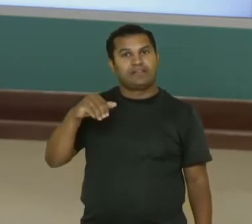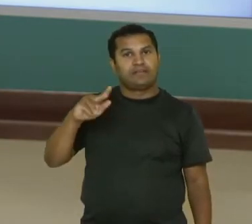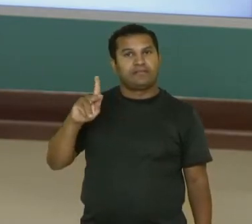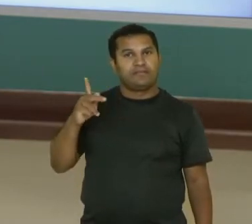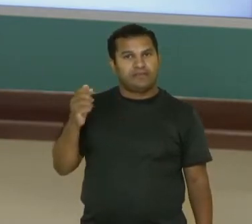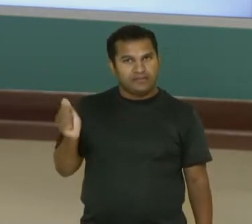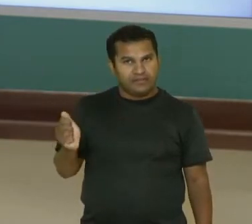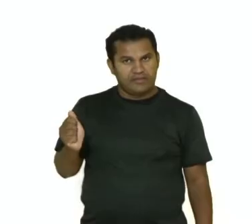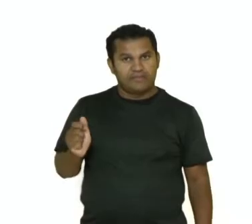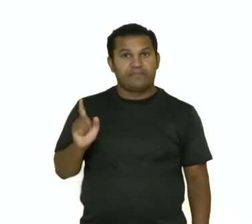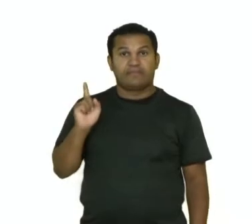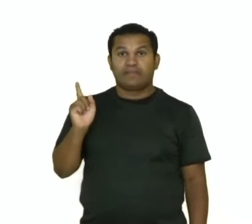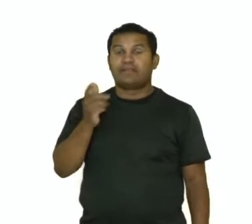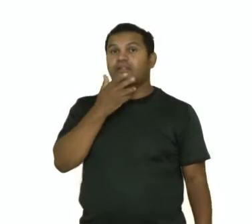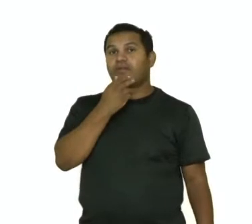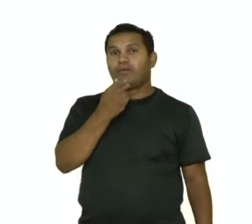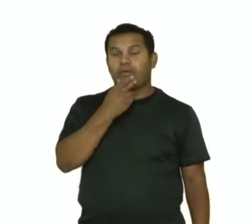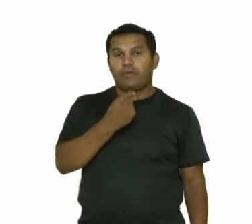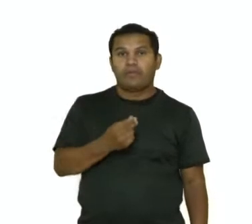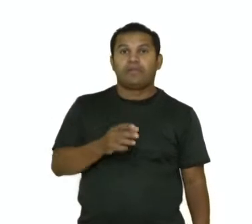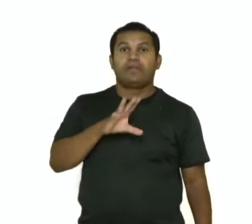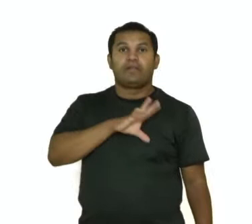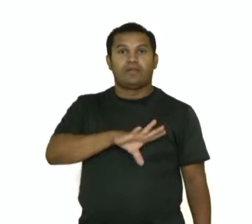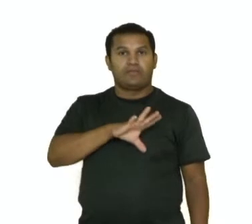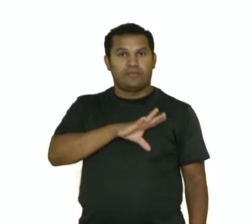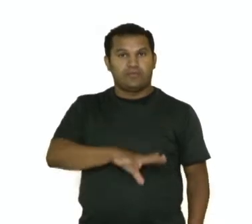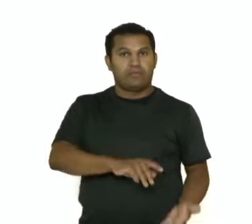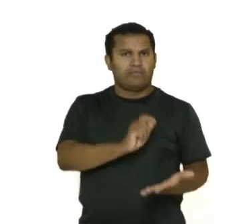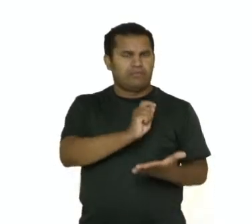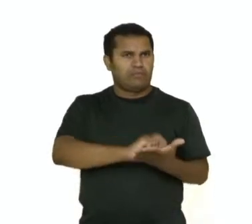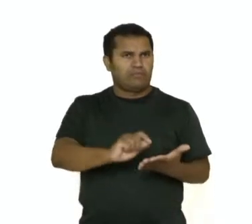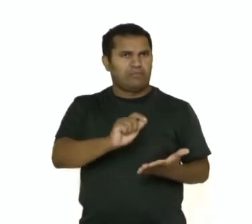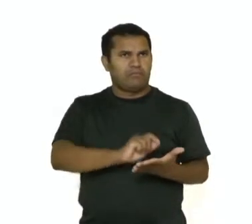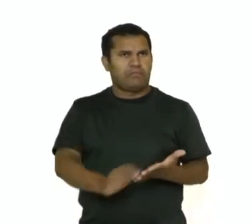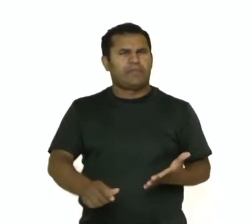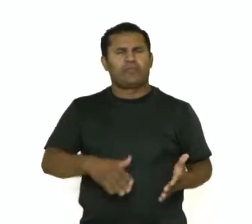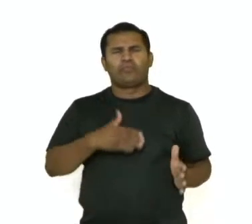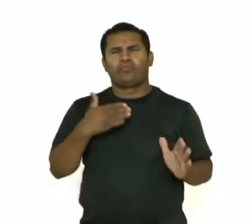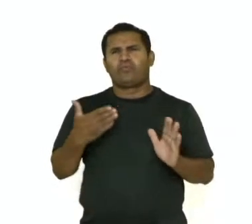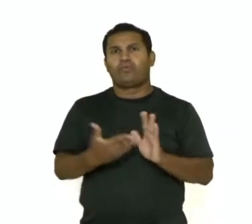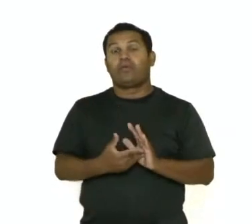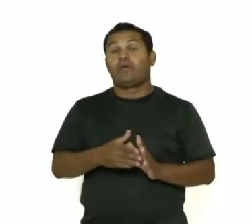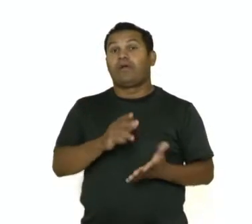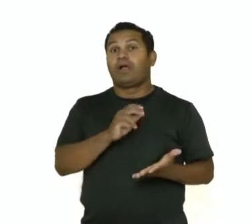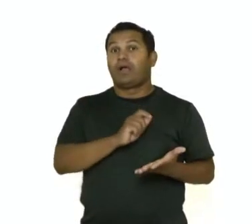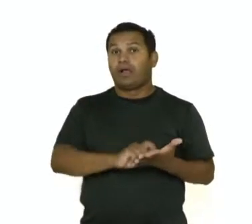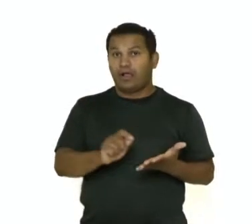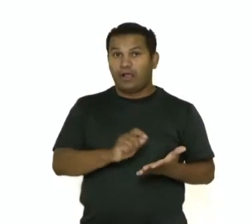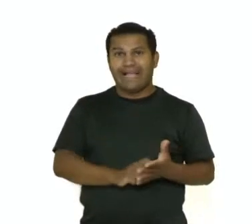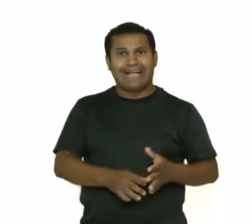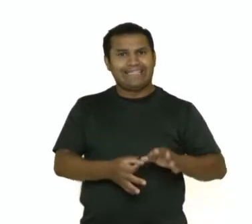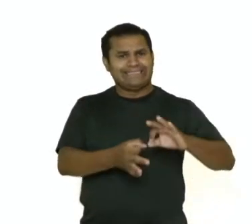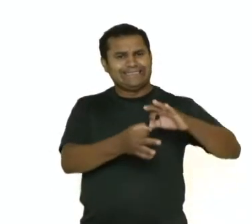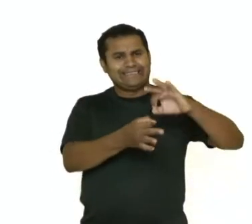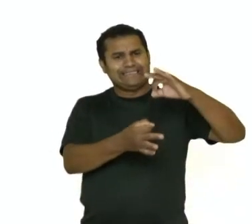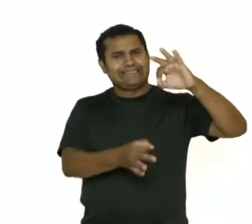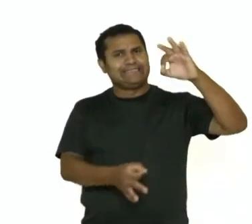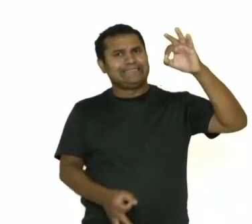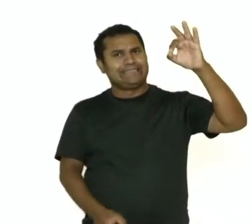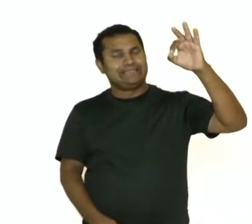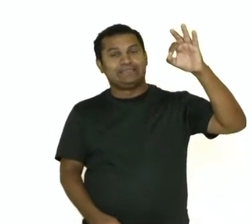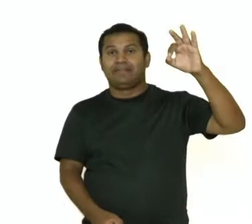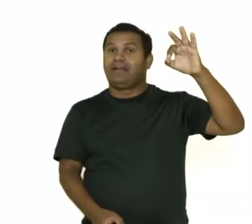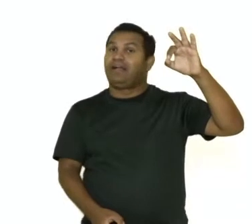olha esse trechinho. E à quinta-feira pela manhã fizemos vela e seguimos diretos à terra, indo os